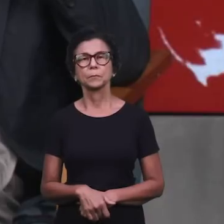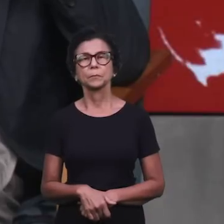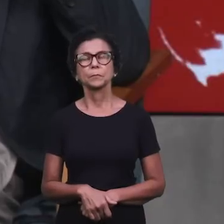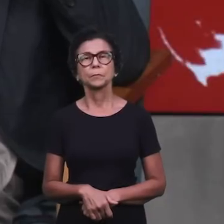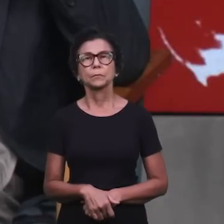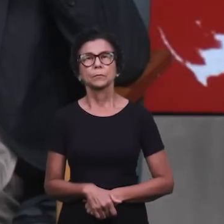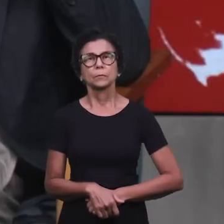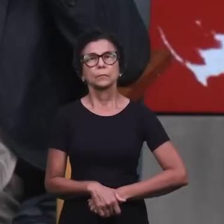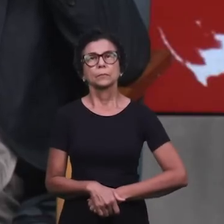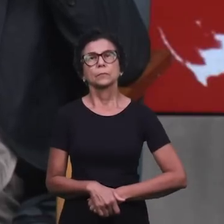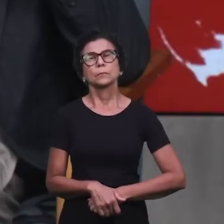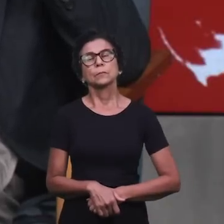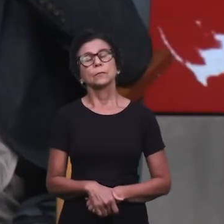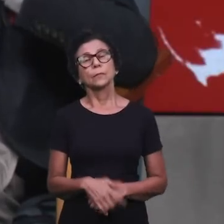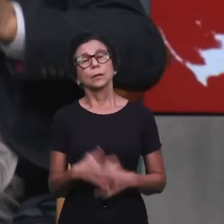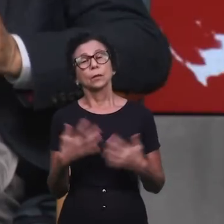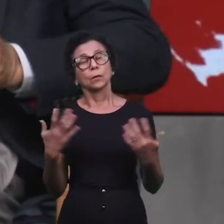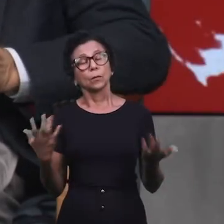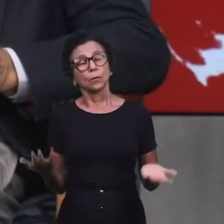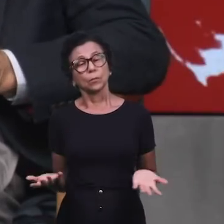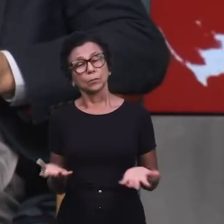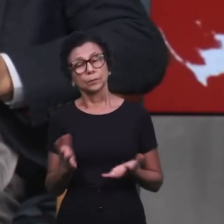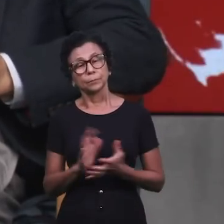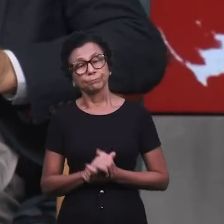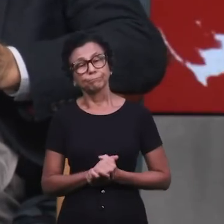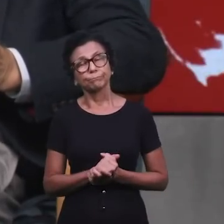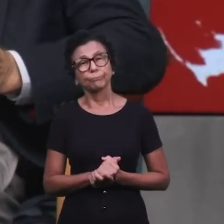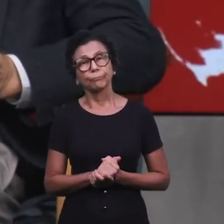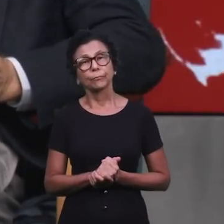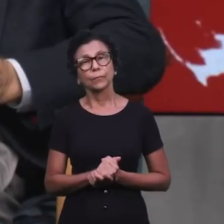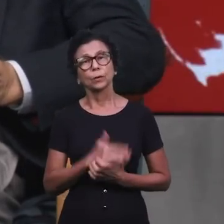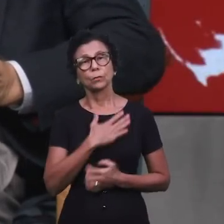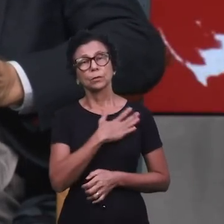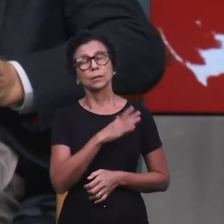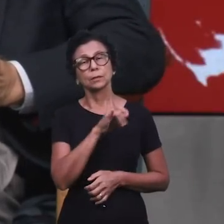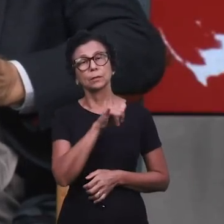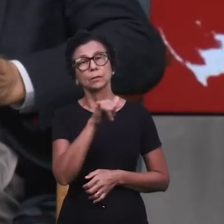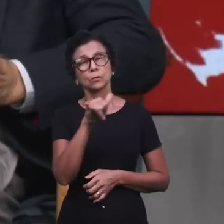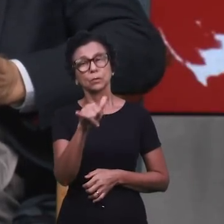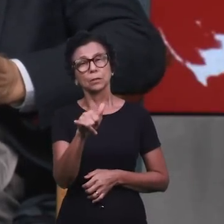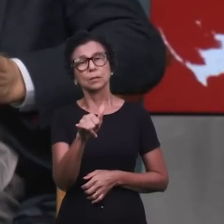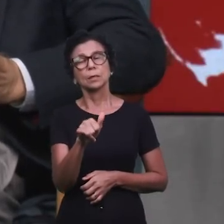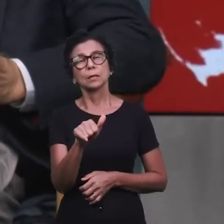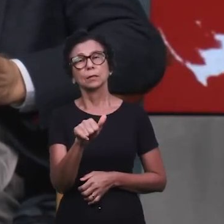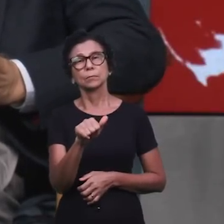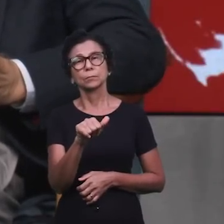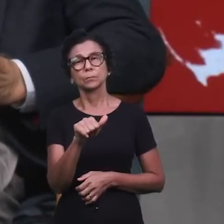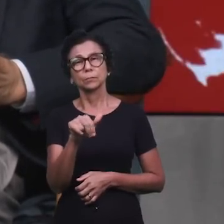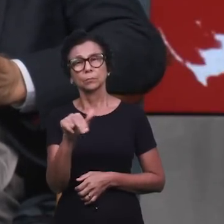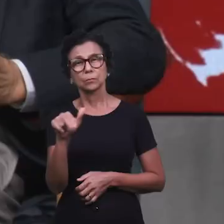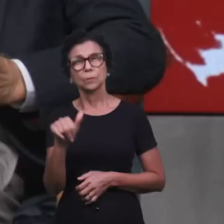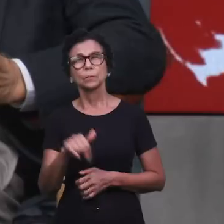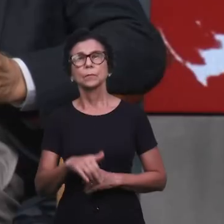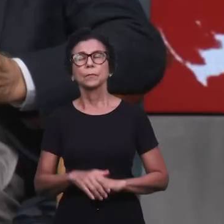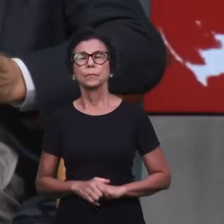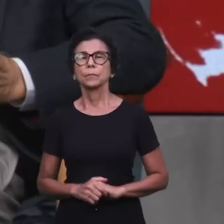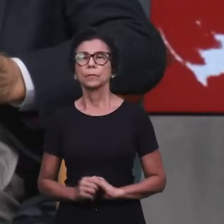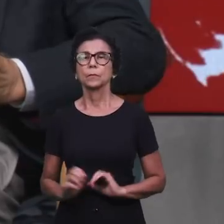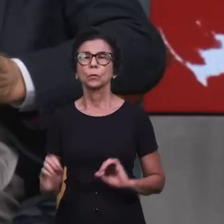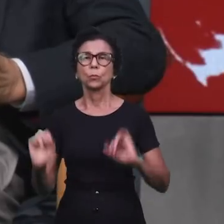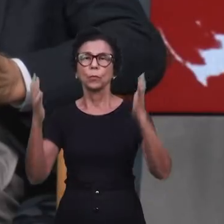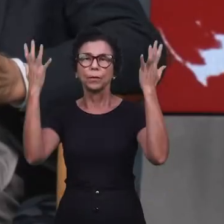na quarta Trombetas e Festas, disse: irmãos, olha, gostaria de dizer para os irmãos que o evento não